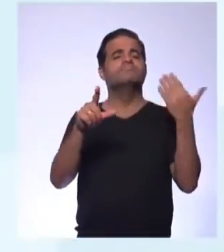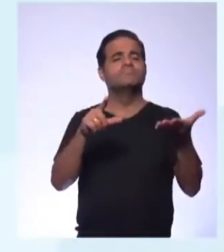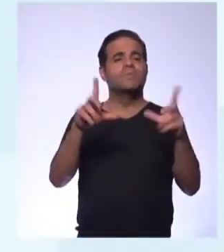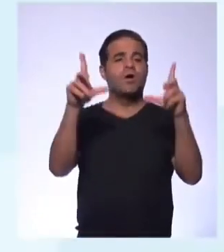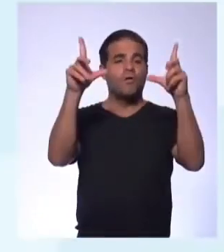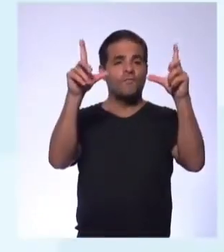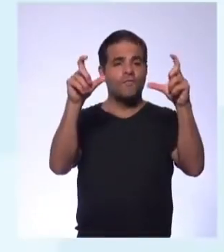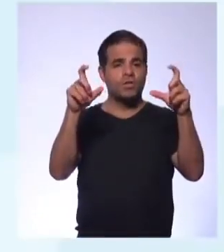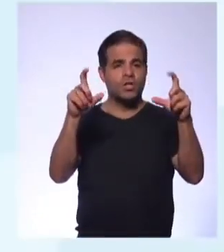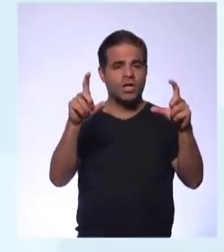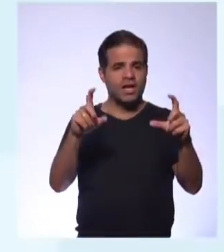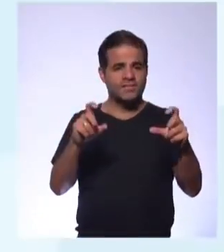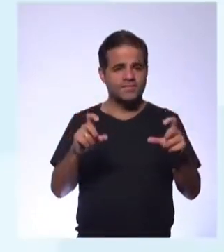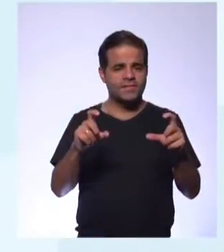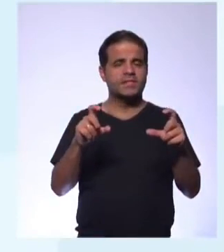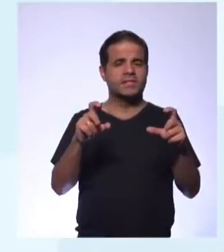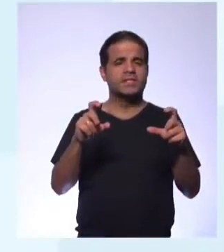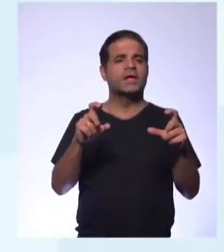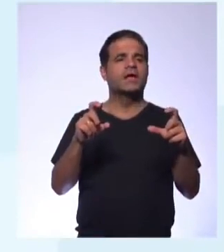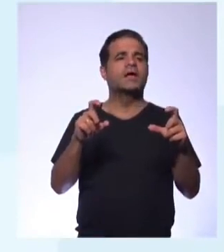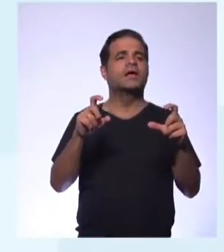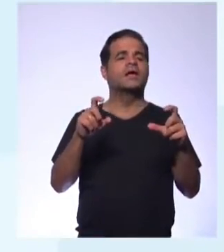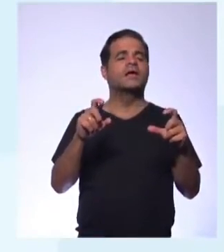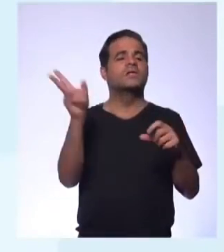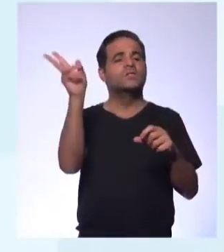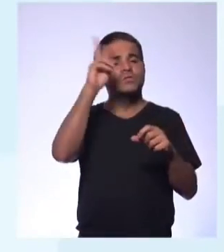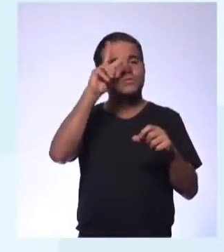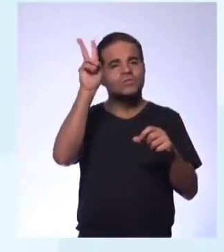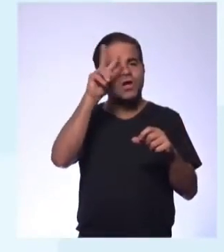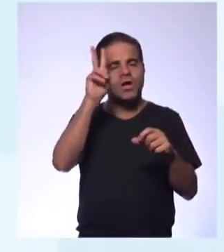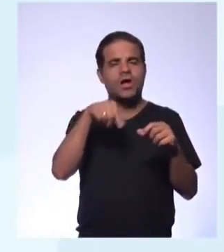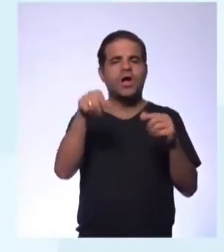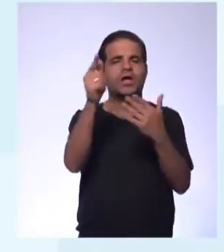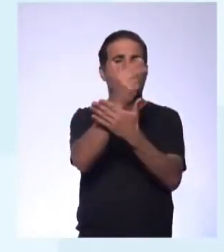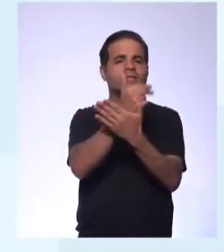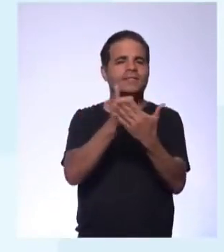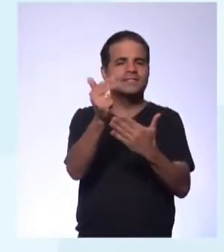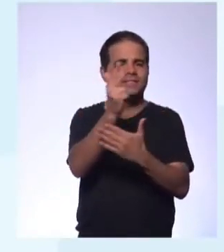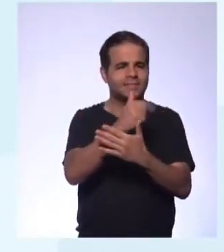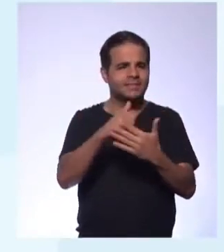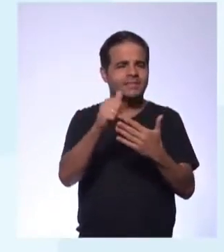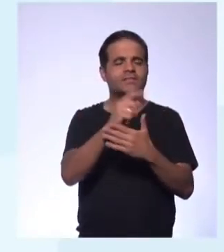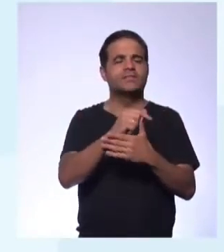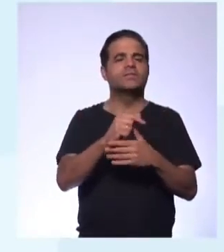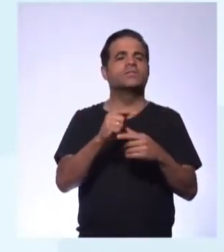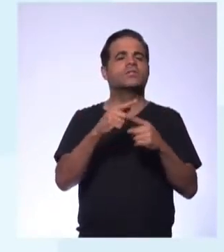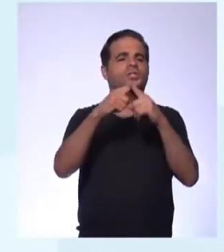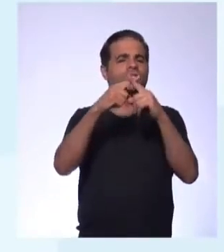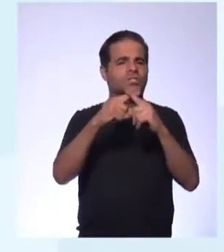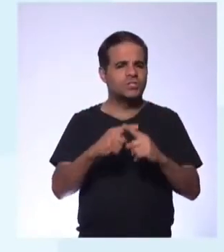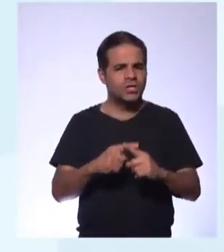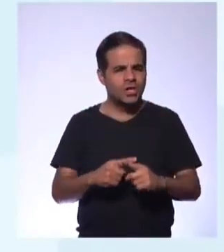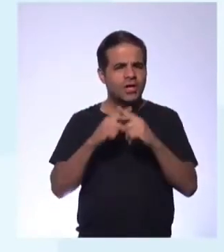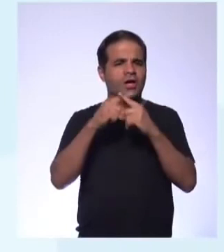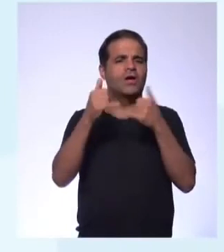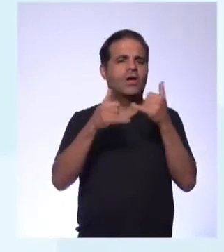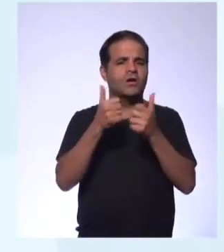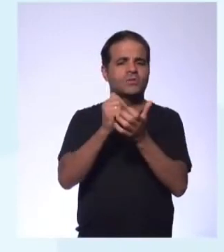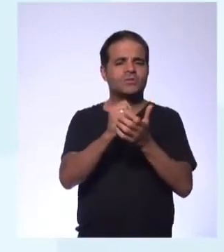Fotografia, história em quadrinhos. Só coisa que eu gosto aí, professora.